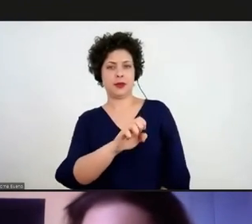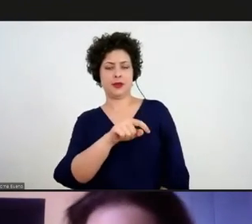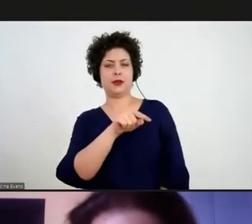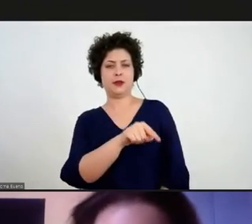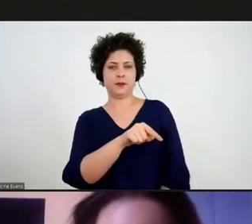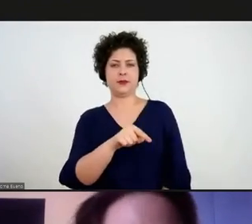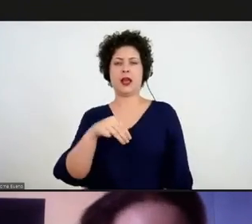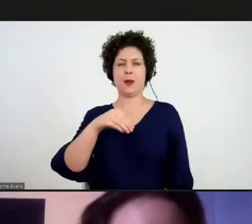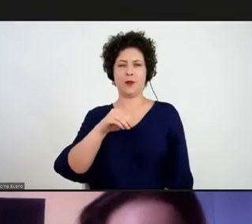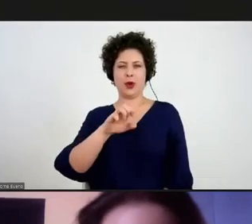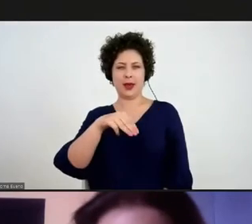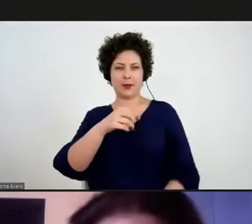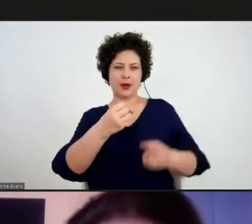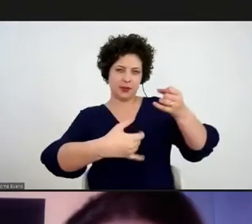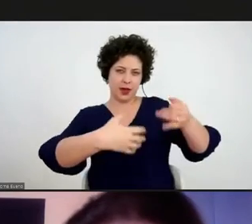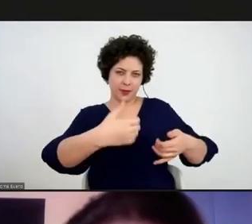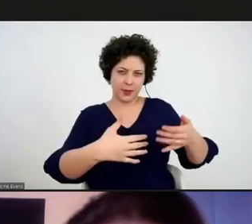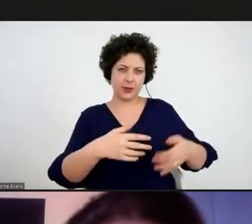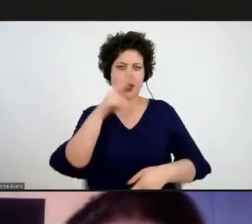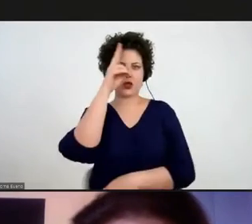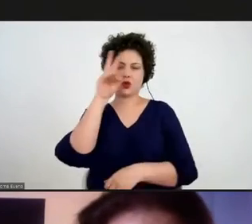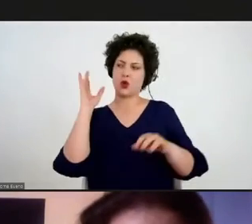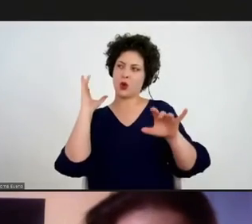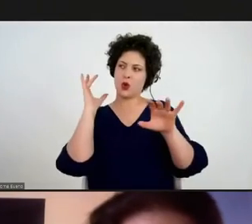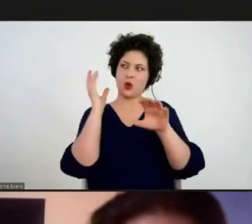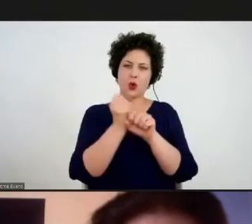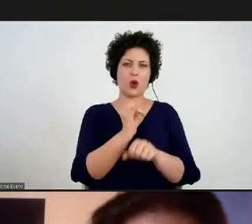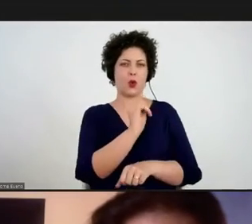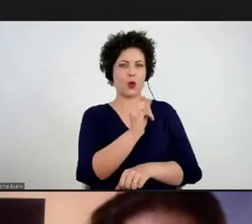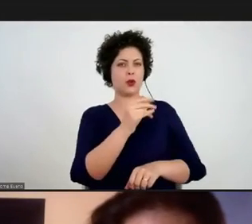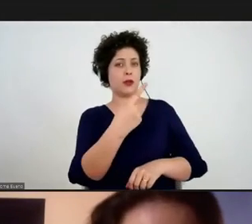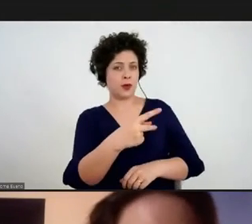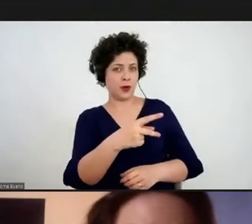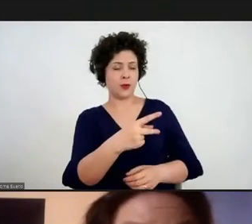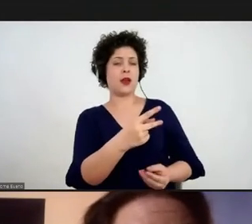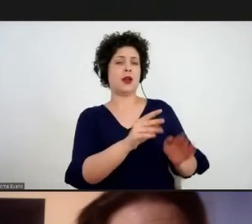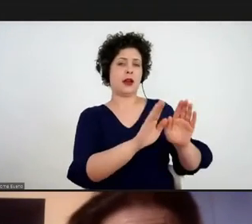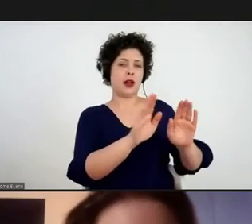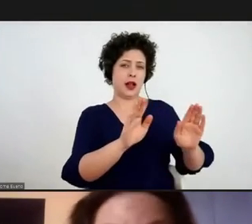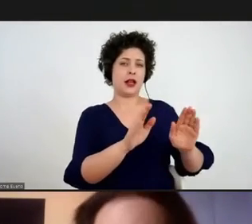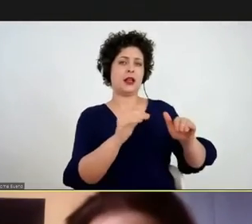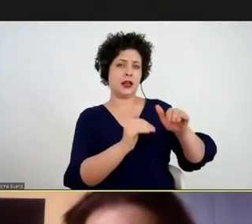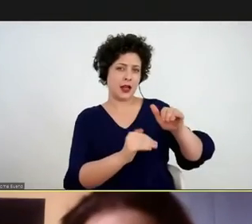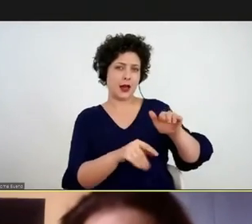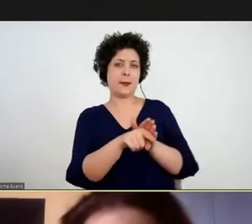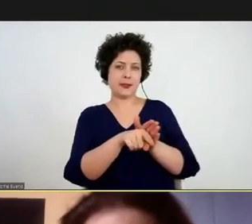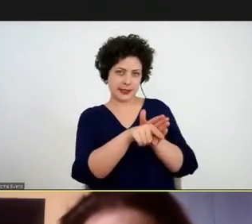se refere, né? A história que a Moema conta é a história da Galeria e Pesquisa,